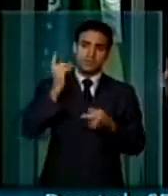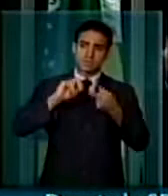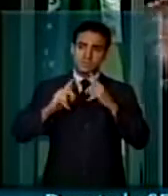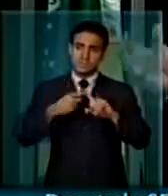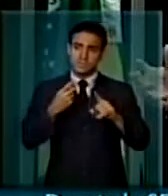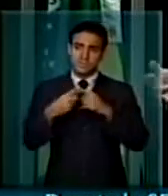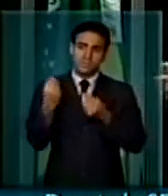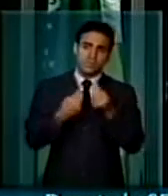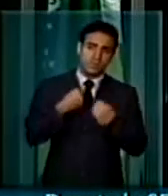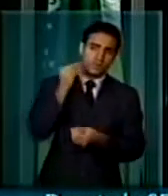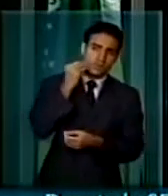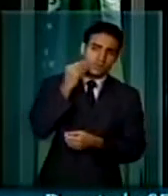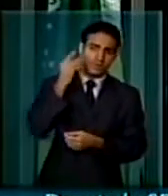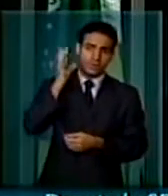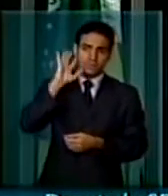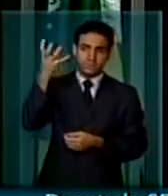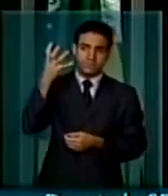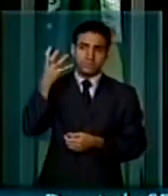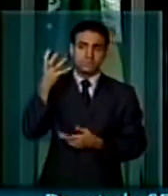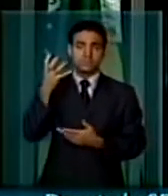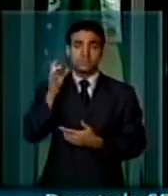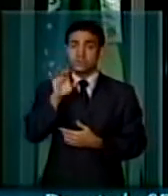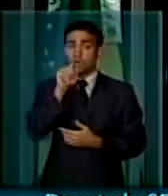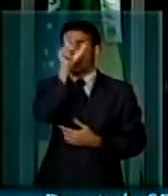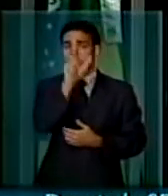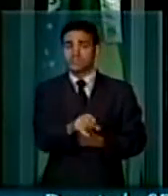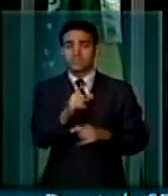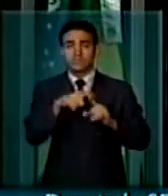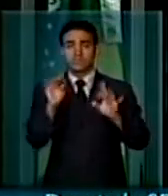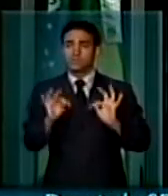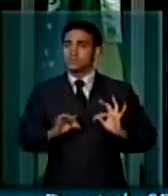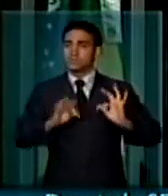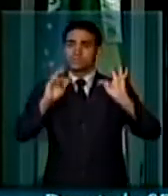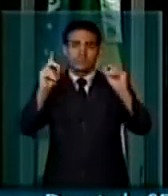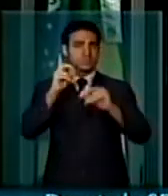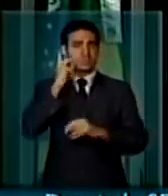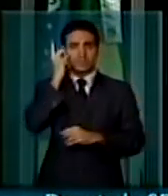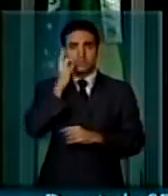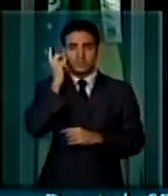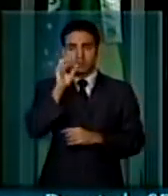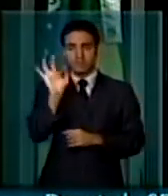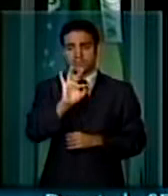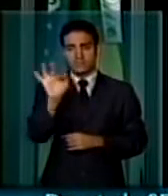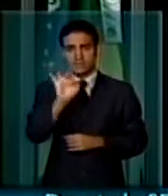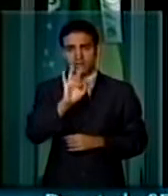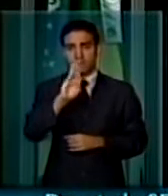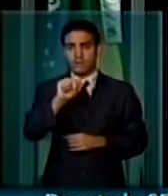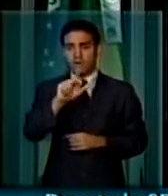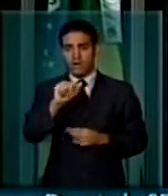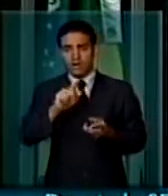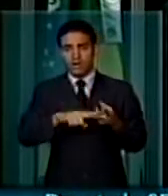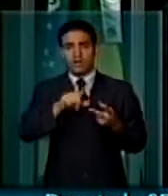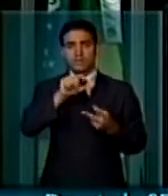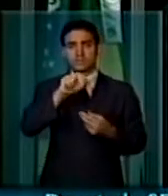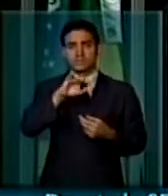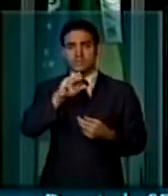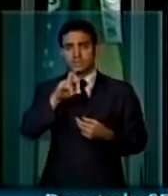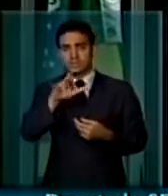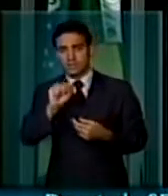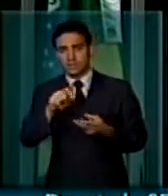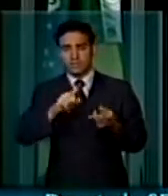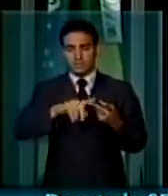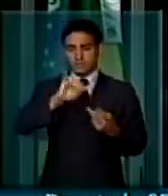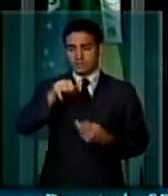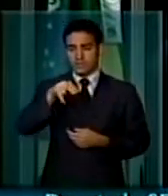soluções para esse conflito, não só Vossa Excelência, mas todos os deputados federais, a deputada Dalva, a deputada Lucenira, a deputada